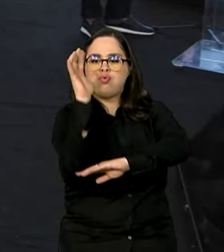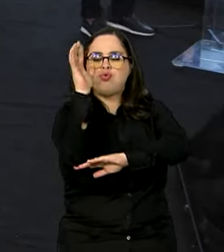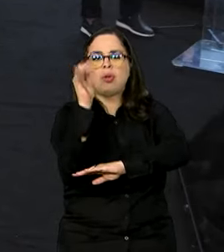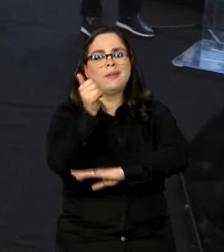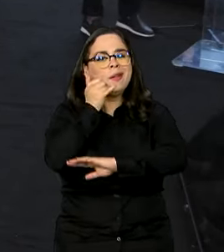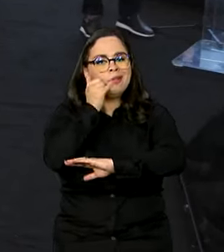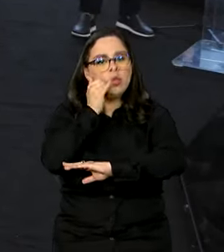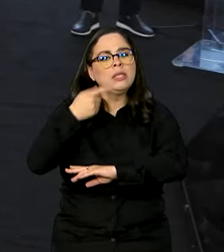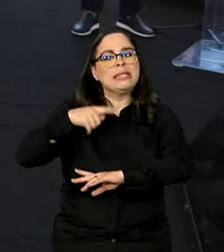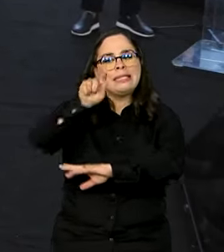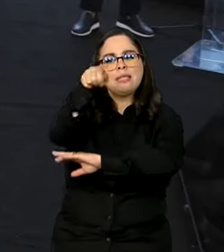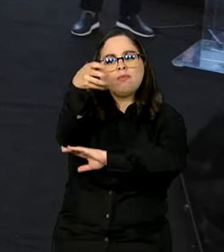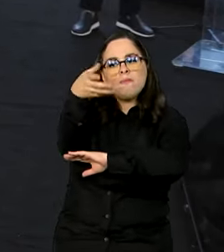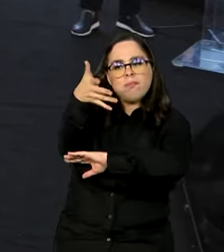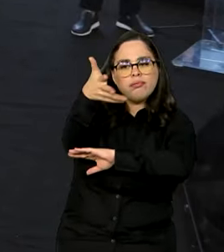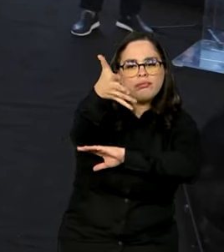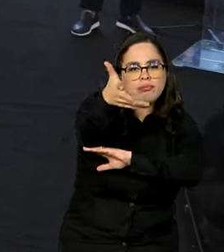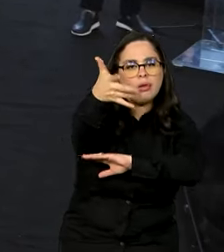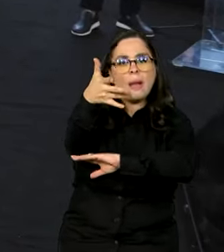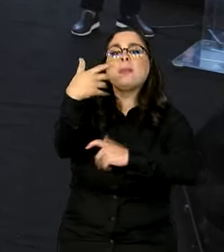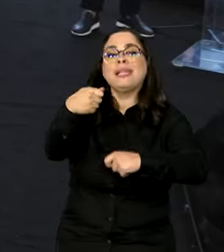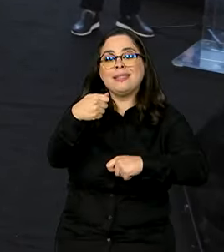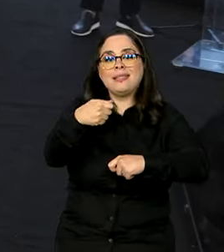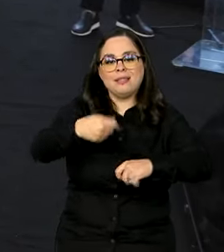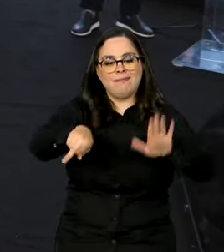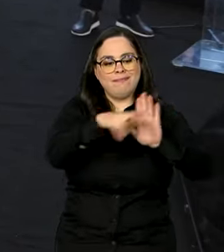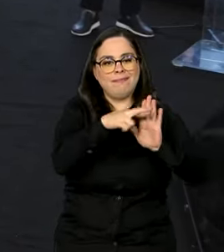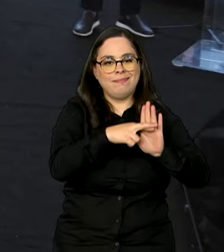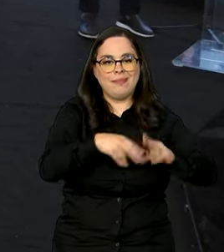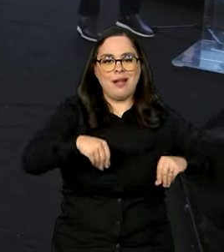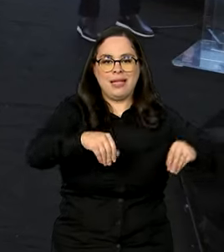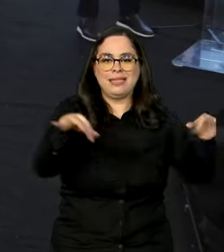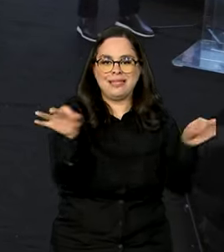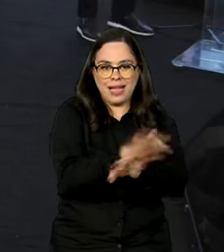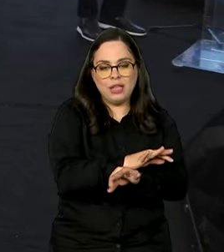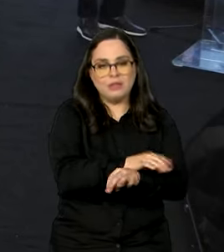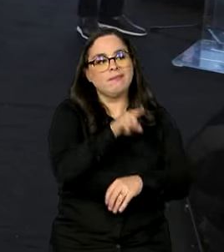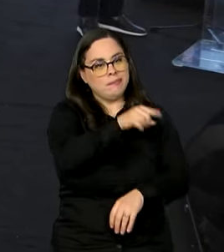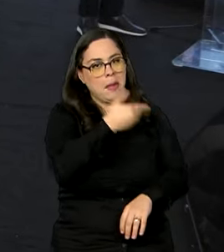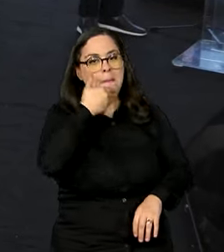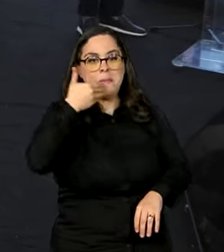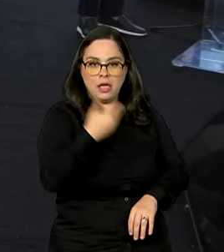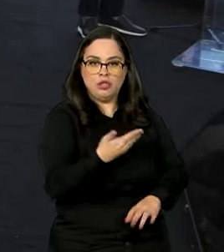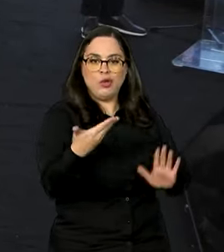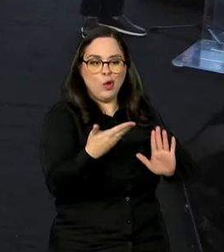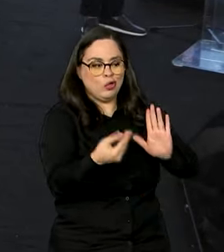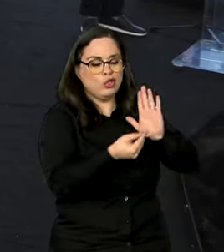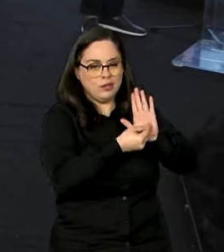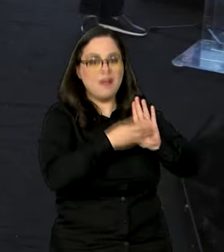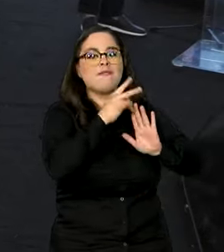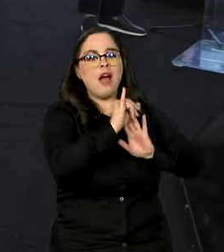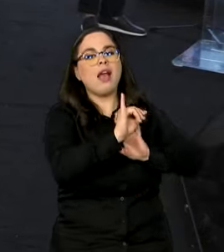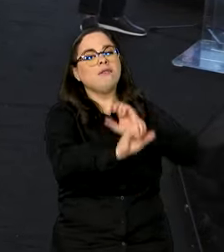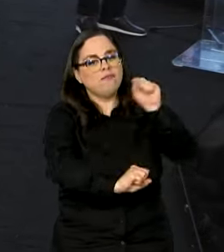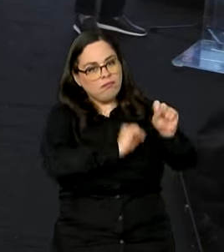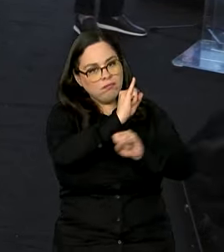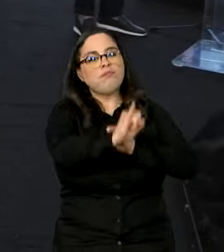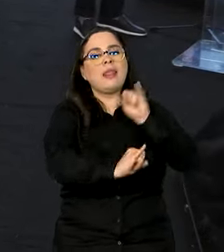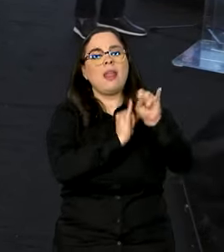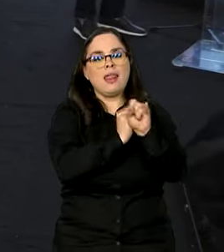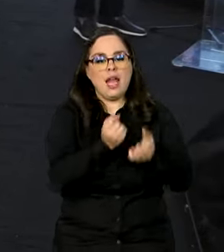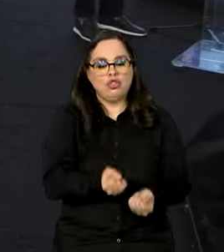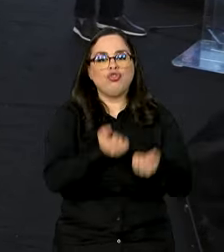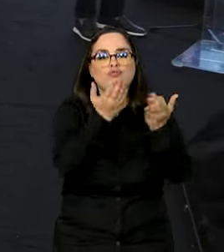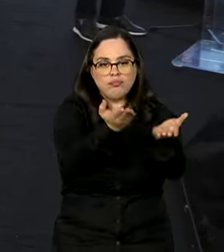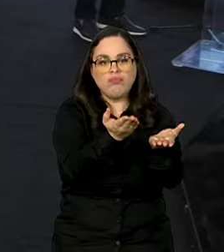cobertura, precisava essa terra estar regularizada. E como você lá pediu lá hoje, nós vamos levar assim conectividade,